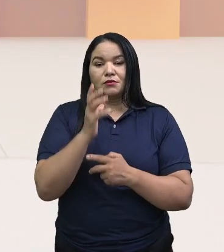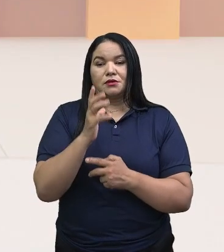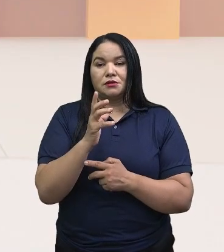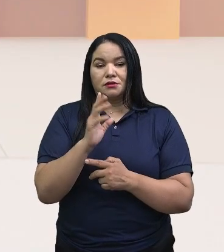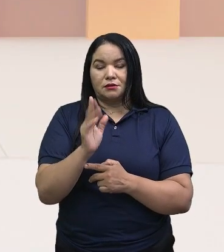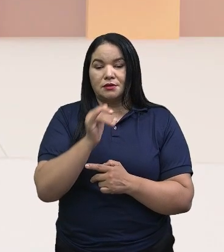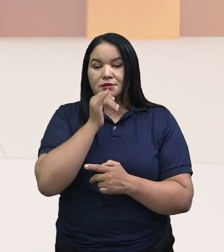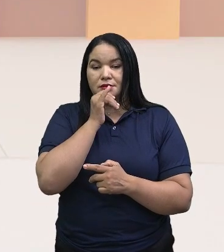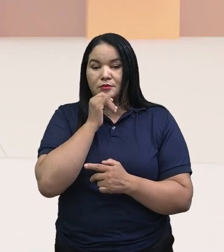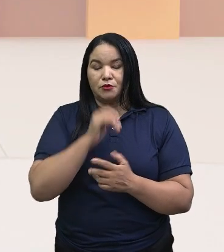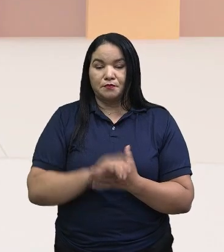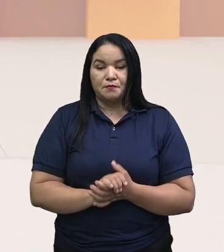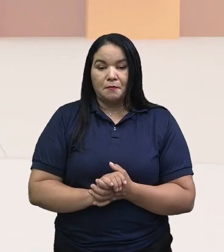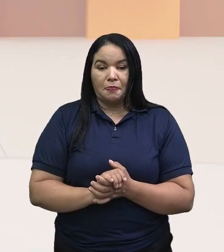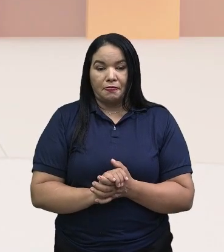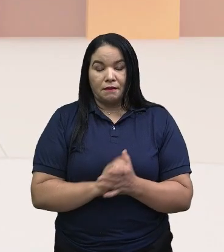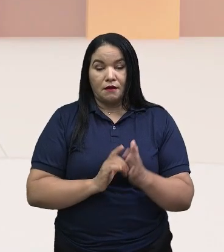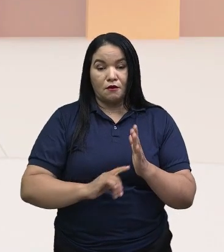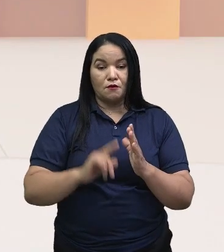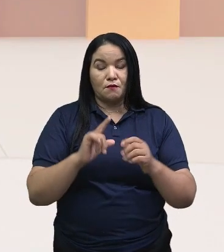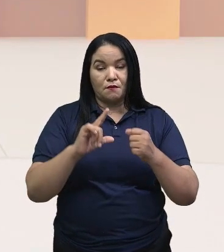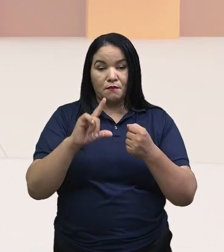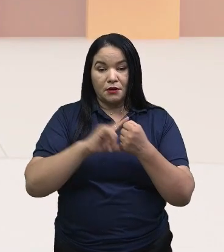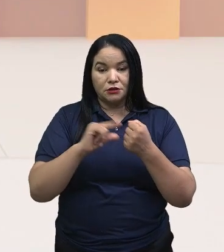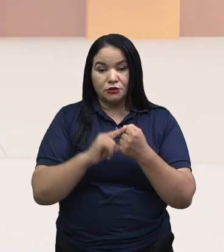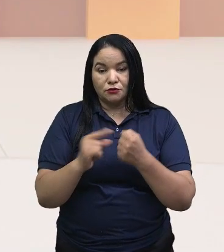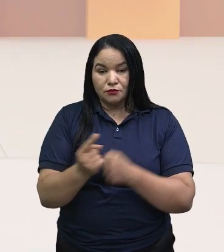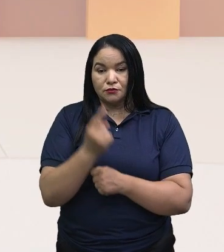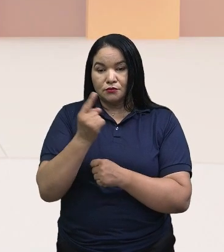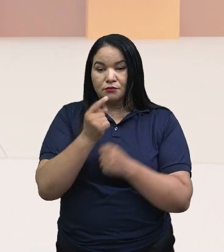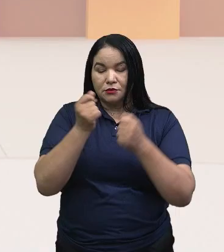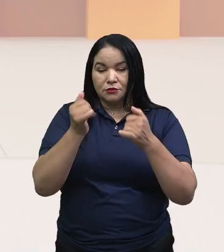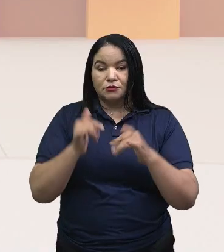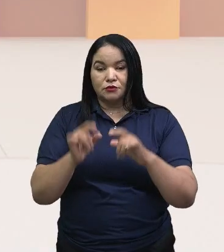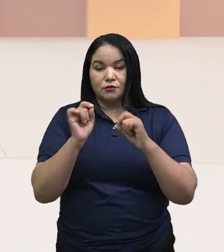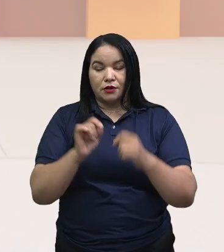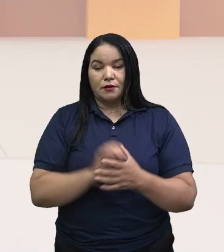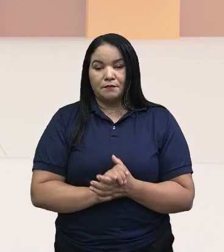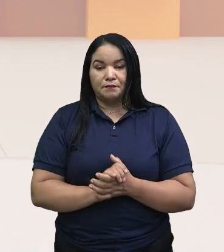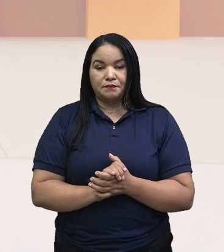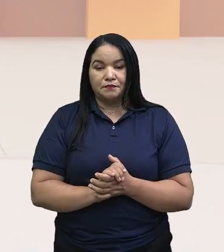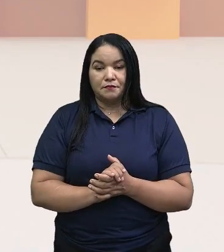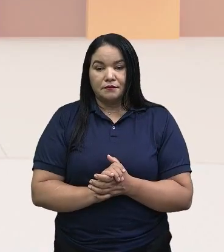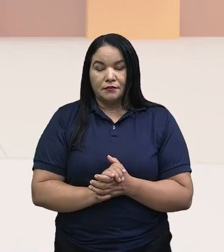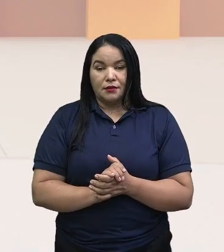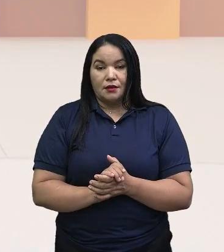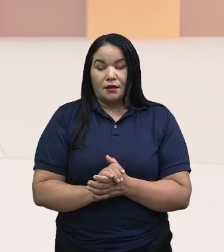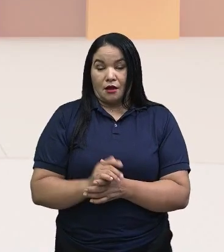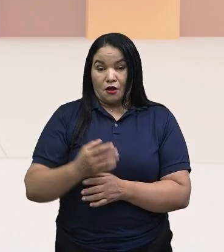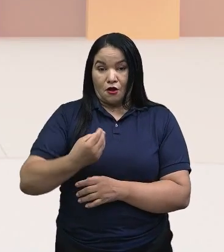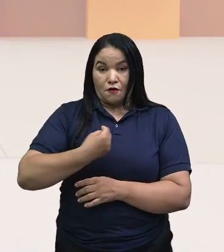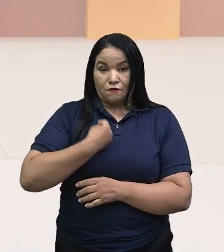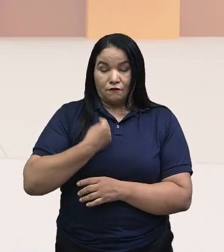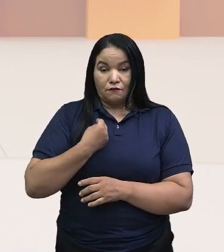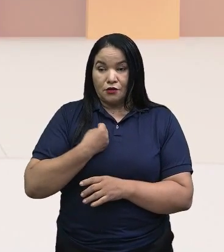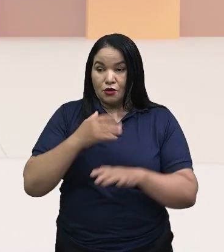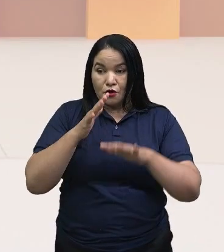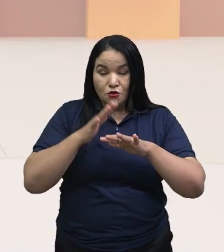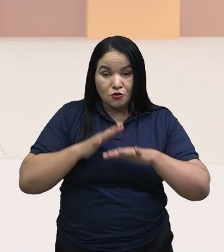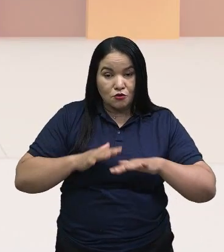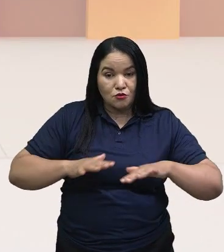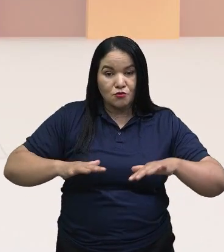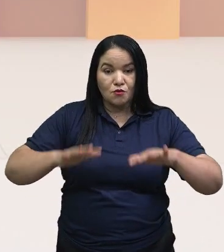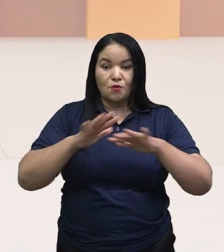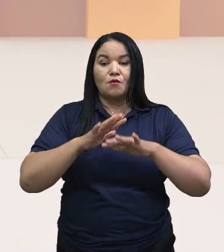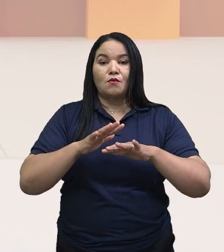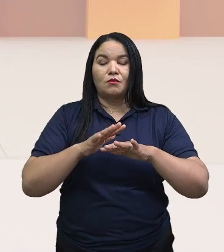artigo 1, né, ele é muito claro. Todos os seres humanos nascem livres